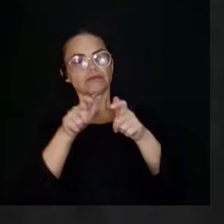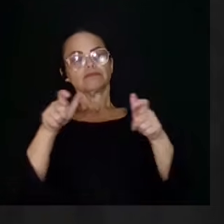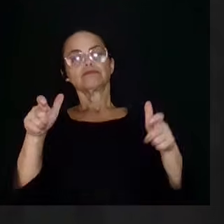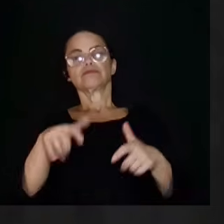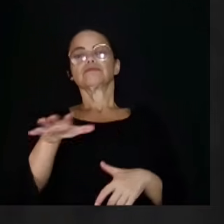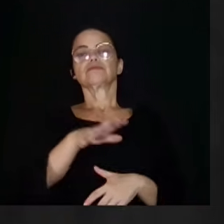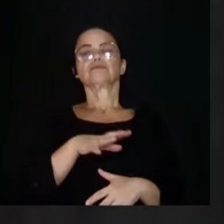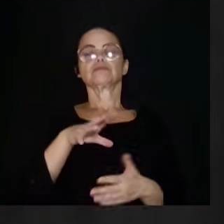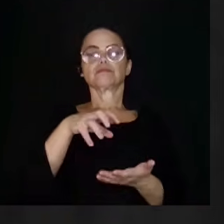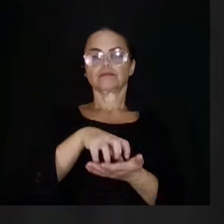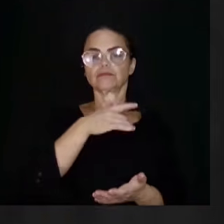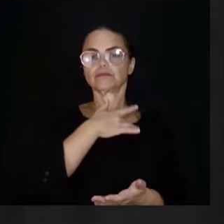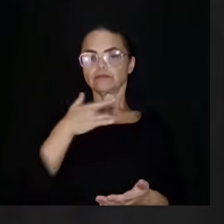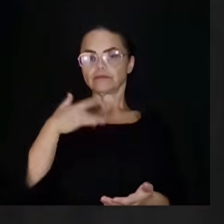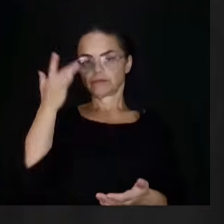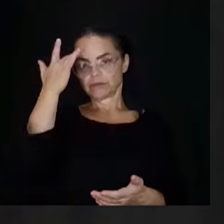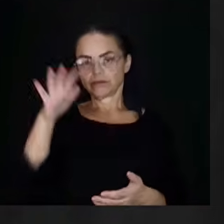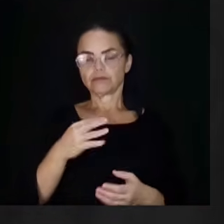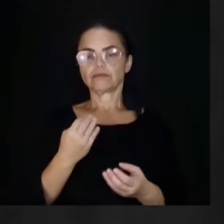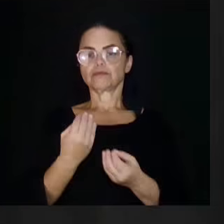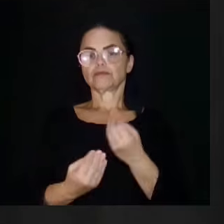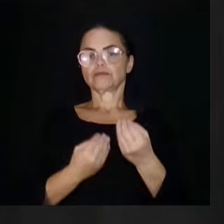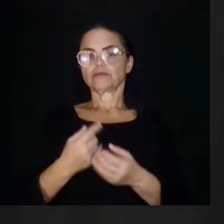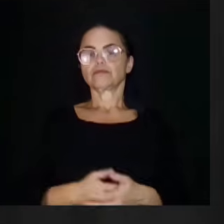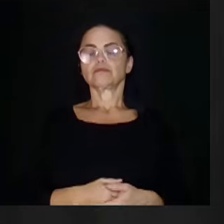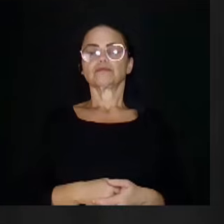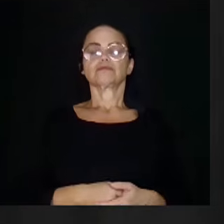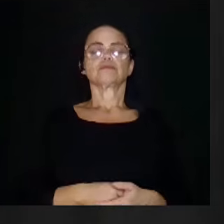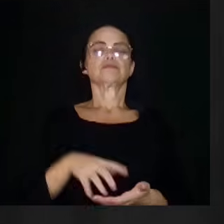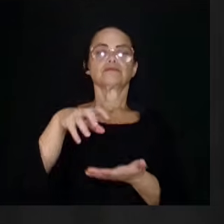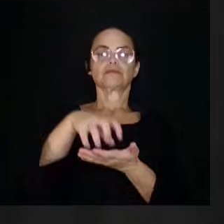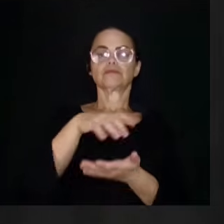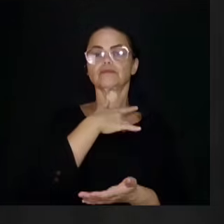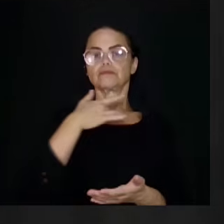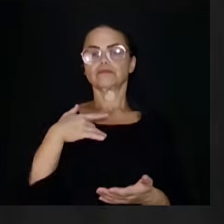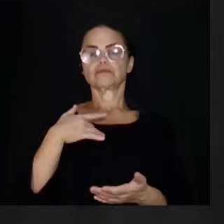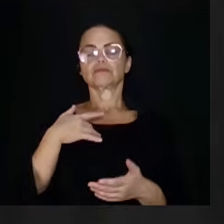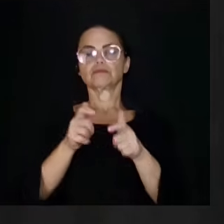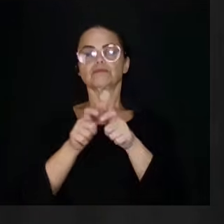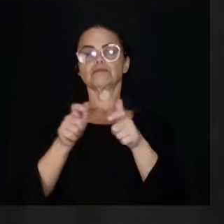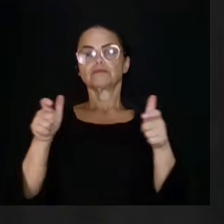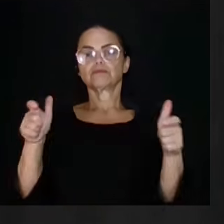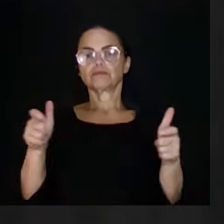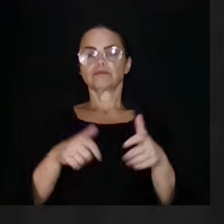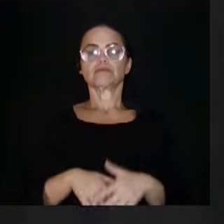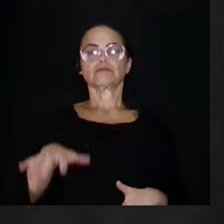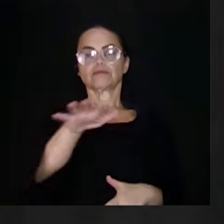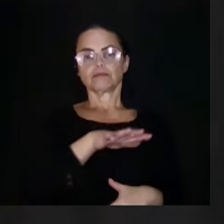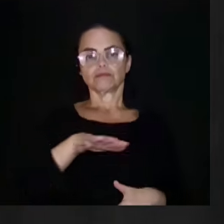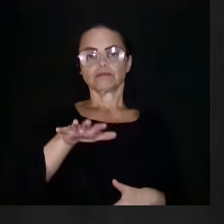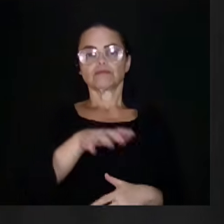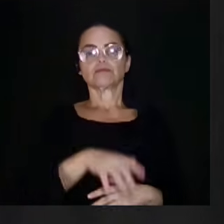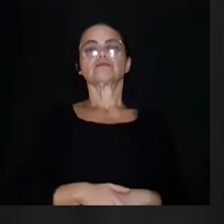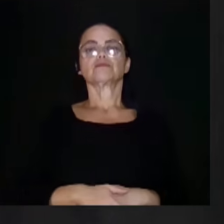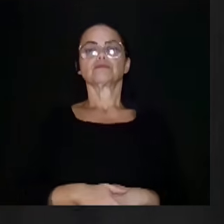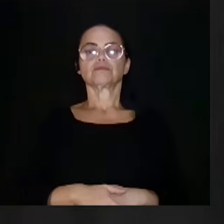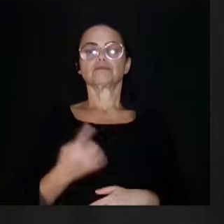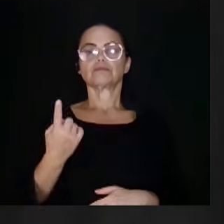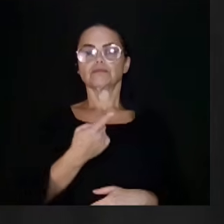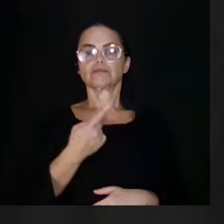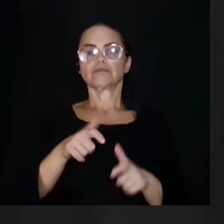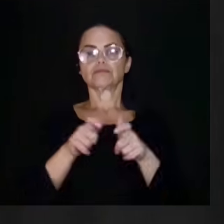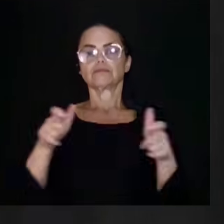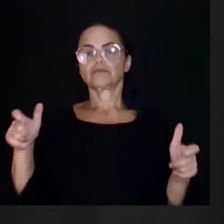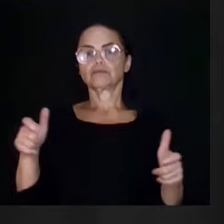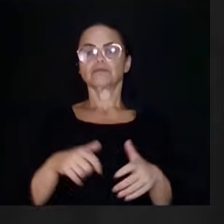vocês sabem como que funciona, mas cada centro de saúde tem uma área de abrangência, né? Então, a nossa área de abrangência, a gente